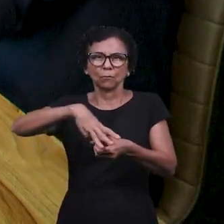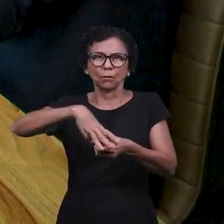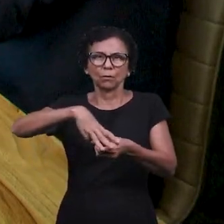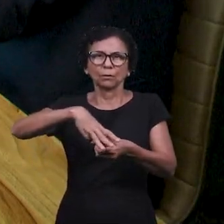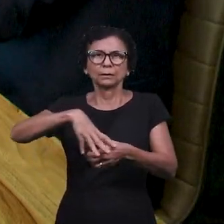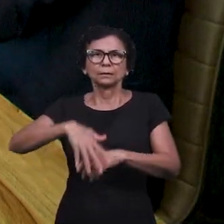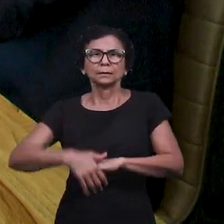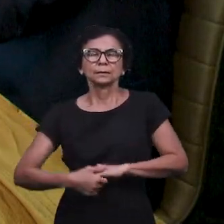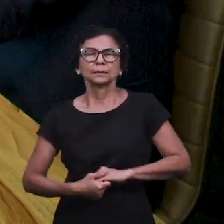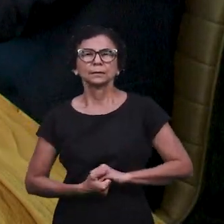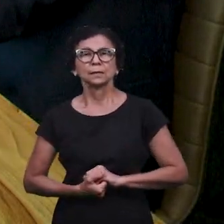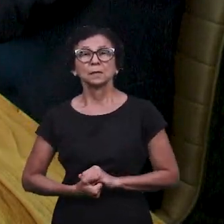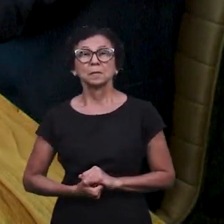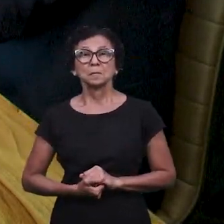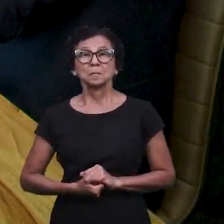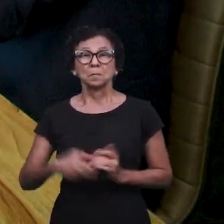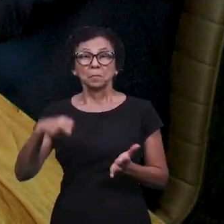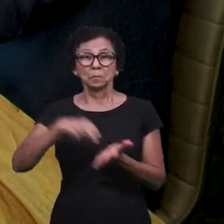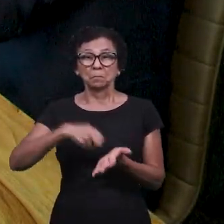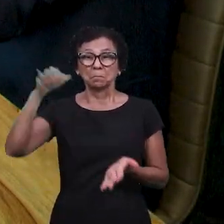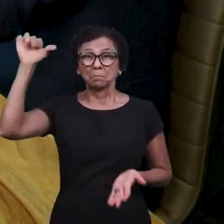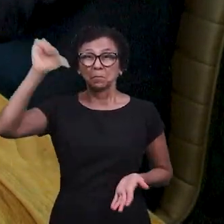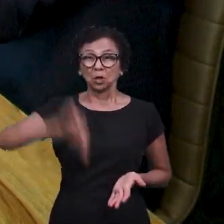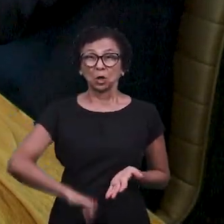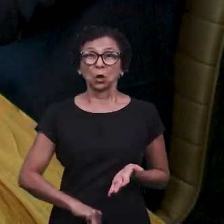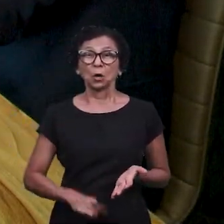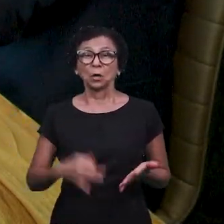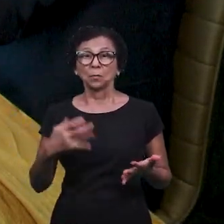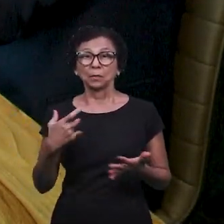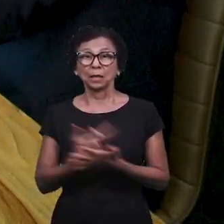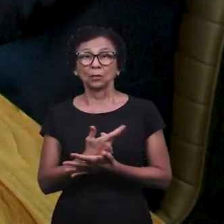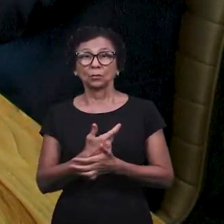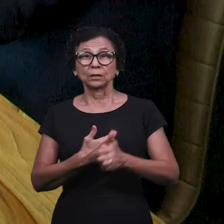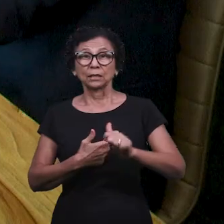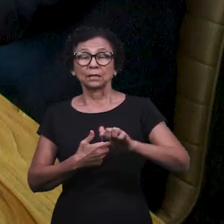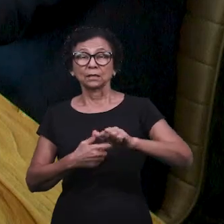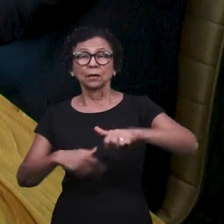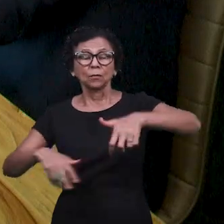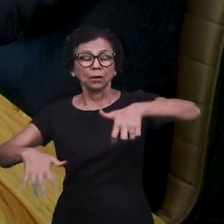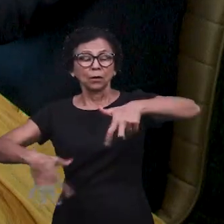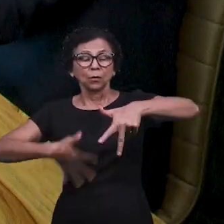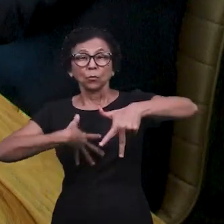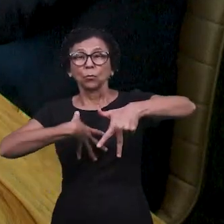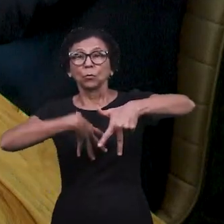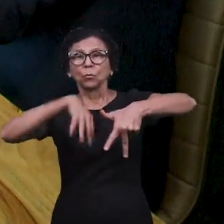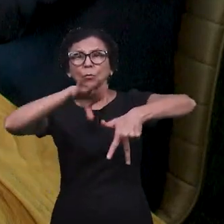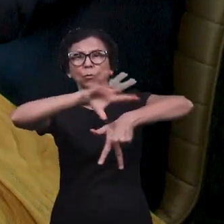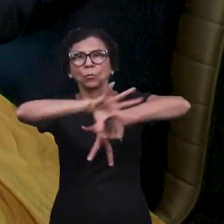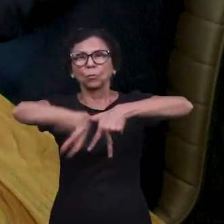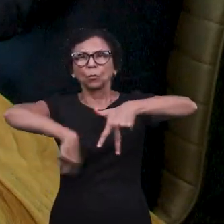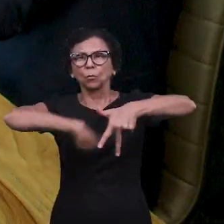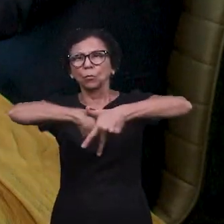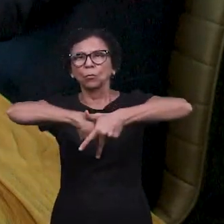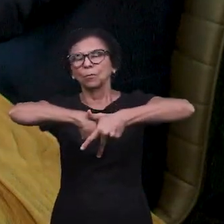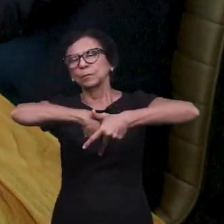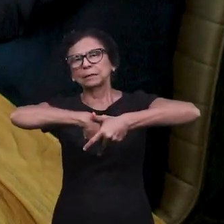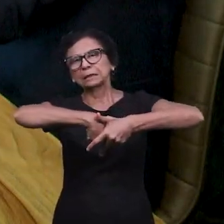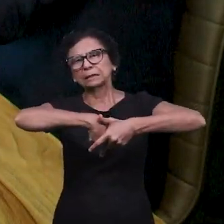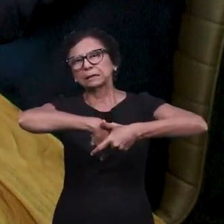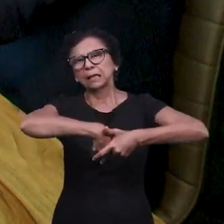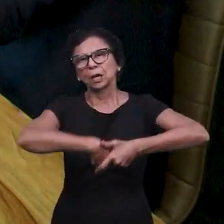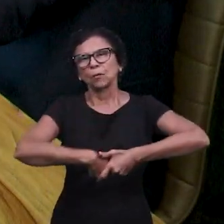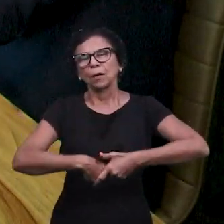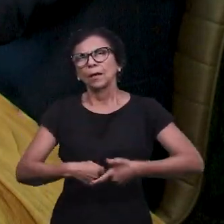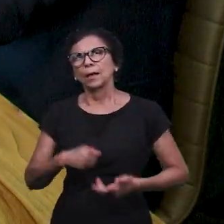punições exatamente por casos de corrupção. Ficou notório, bem conhecido o fato de que ela tinha uma espécie de caixa